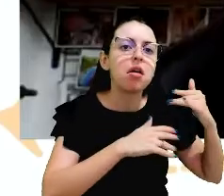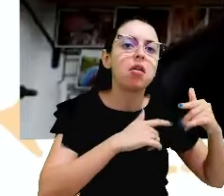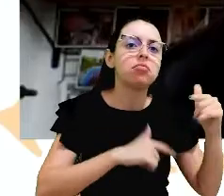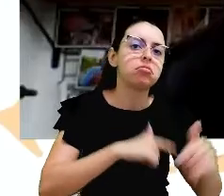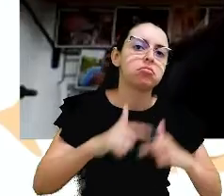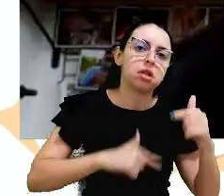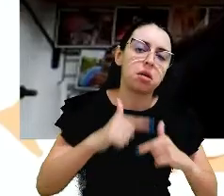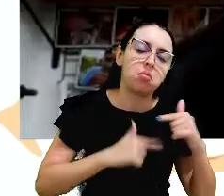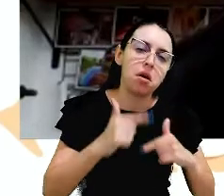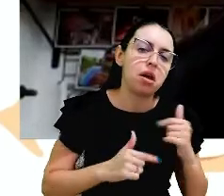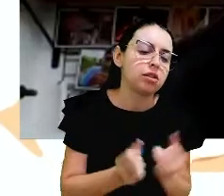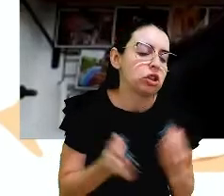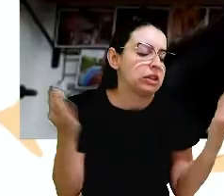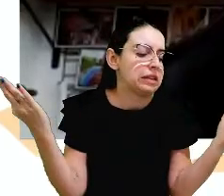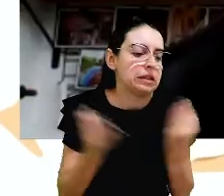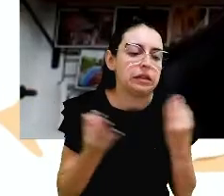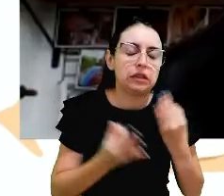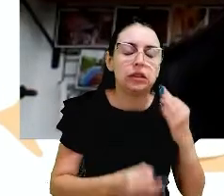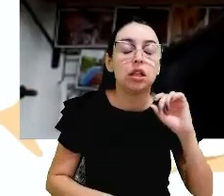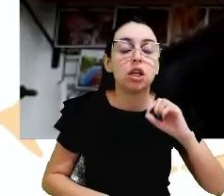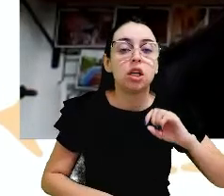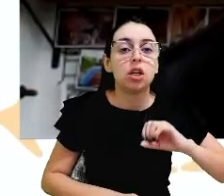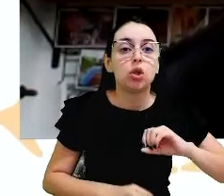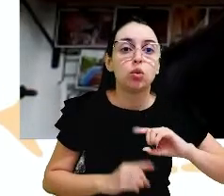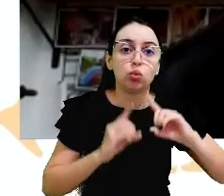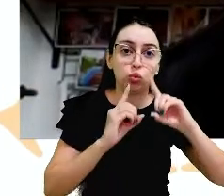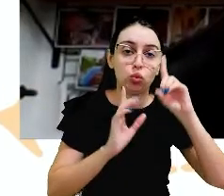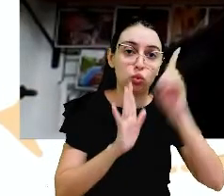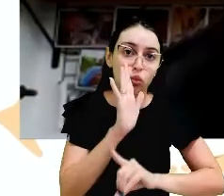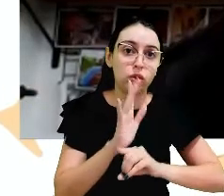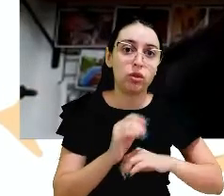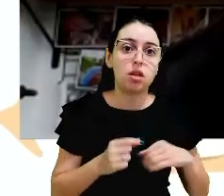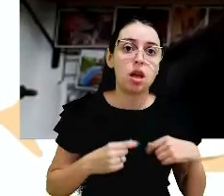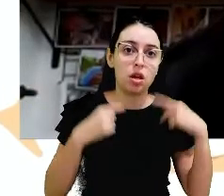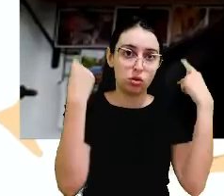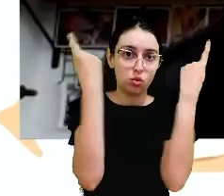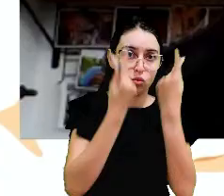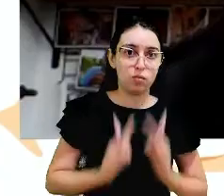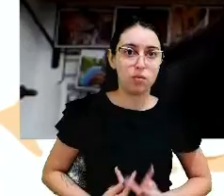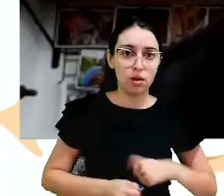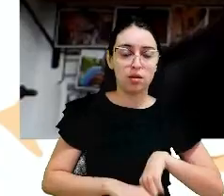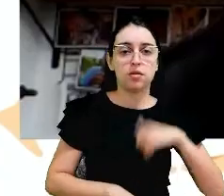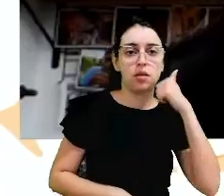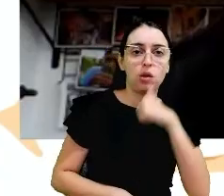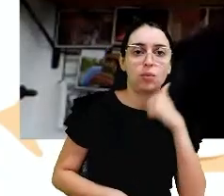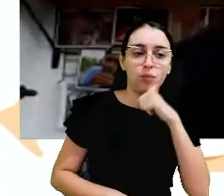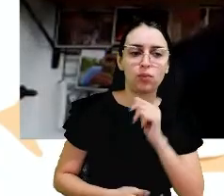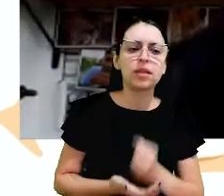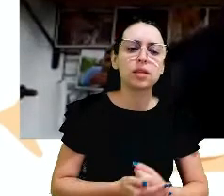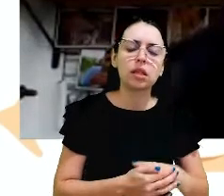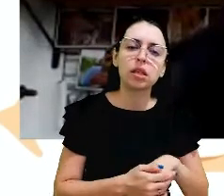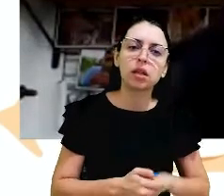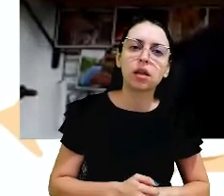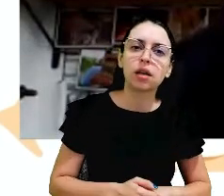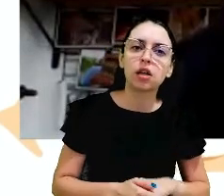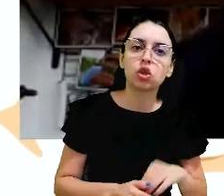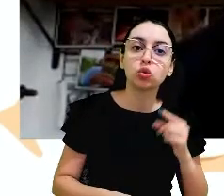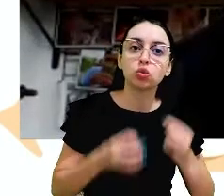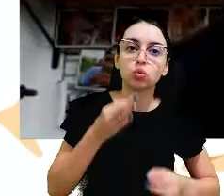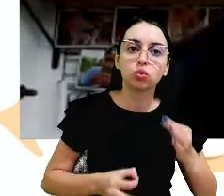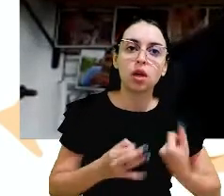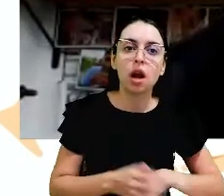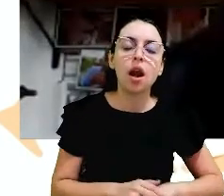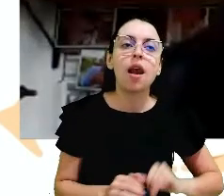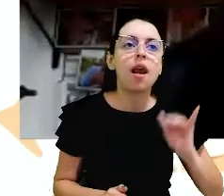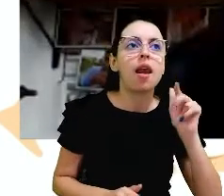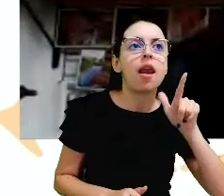trabalho primoroso em matéria de direitos humanos das mulheres. Inclusive, nesta semana, ela foi indicada como juíza de